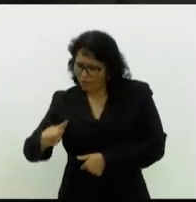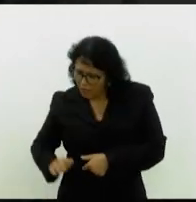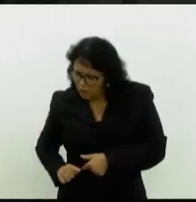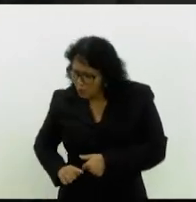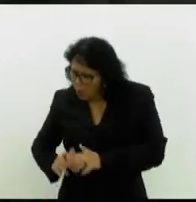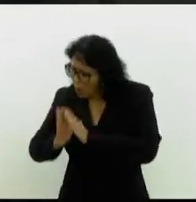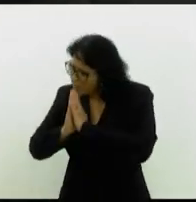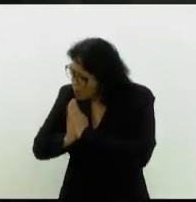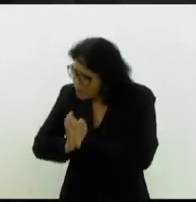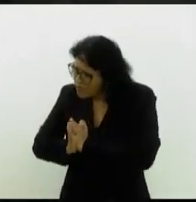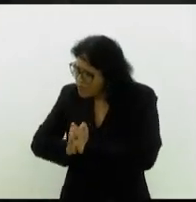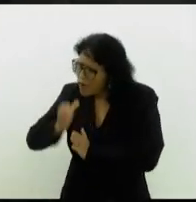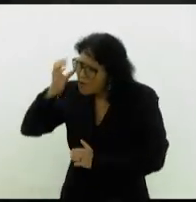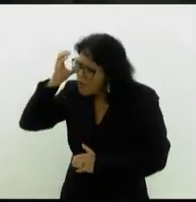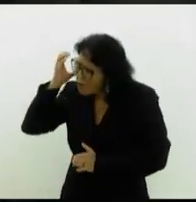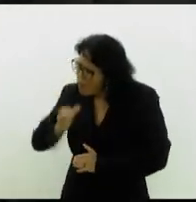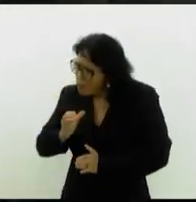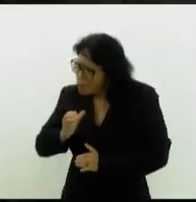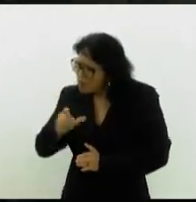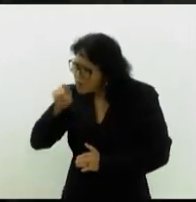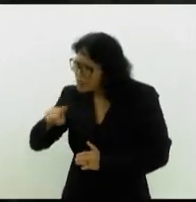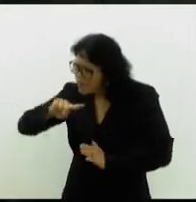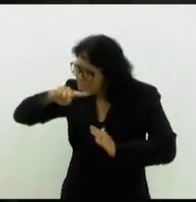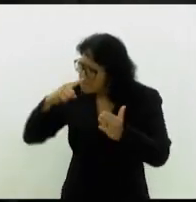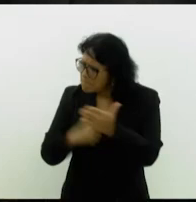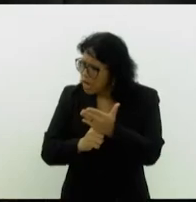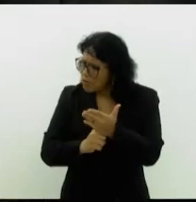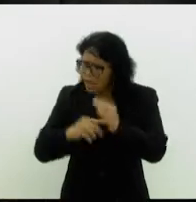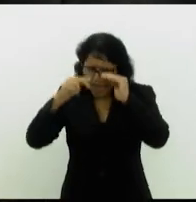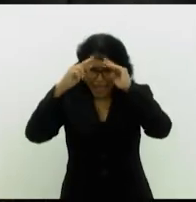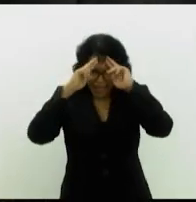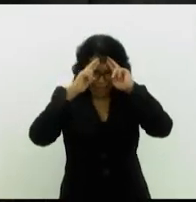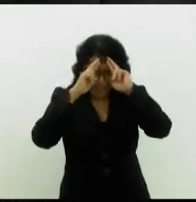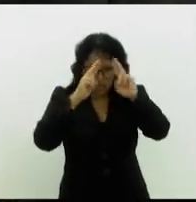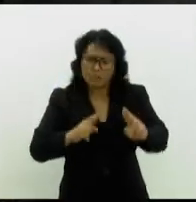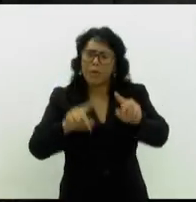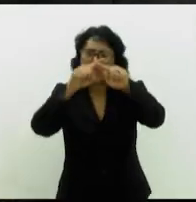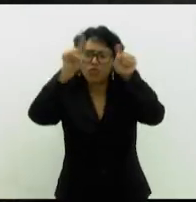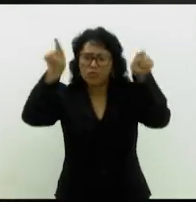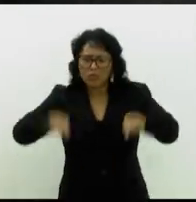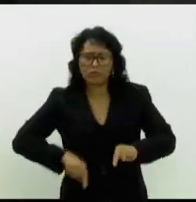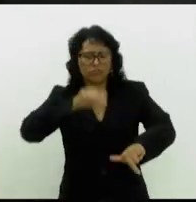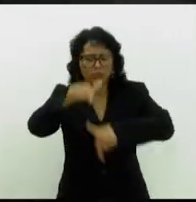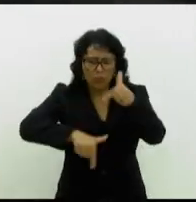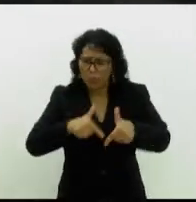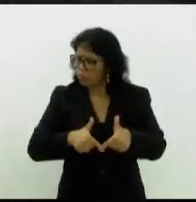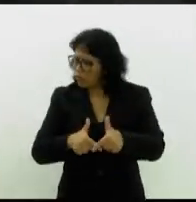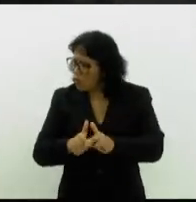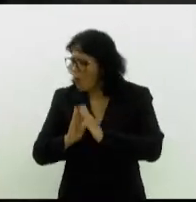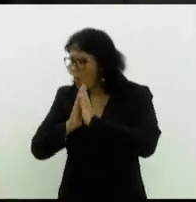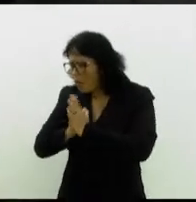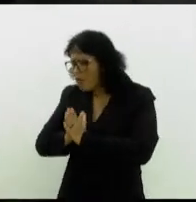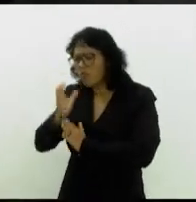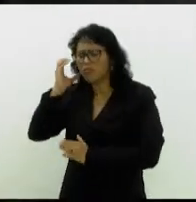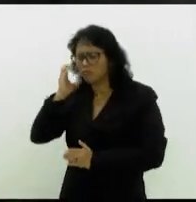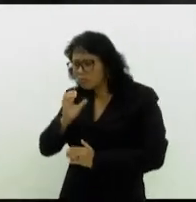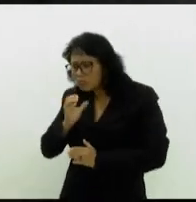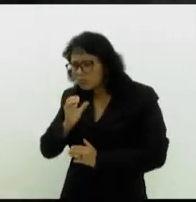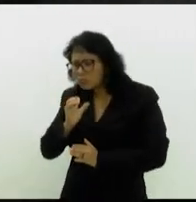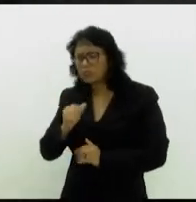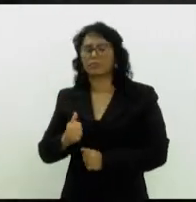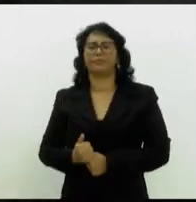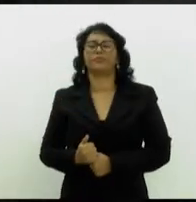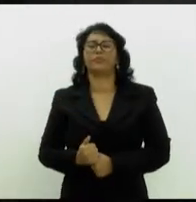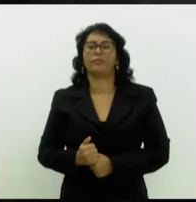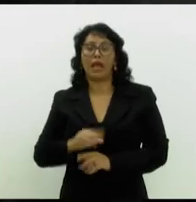lei cumpra o acordo respeite o servidor público quero dizer ainda para concluir ti juu